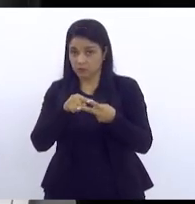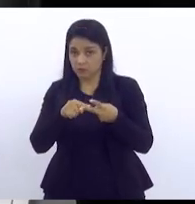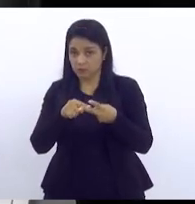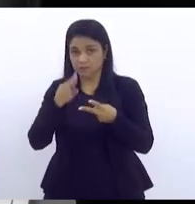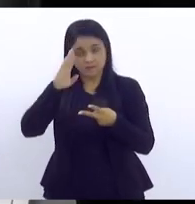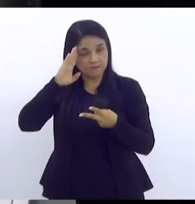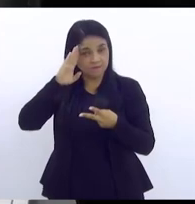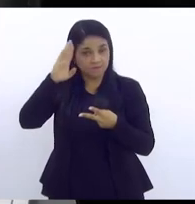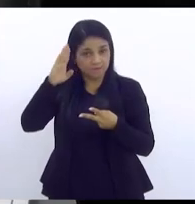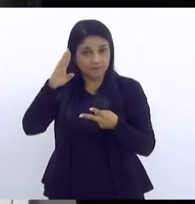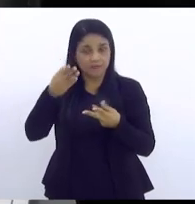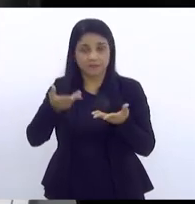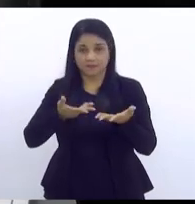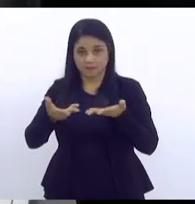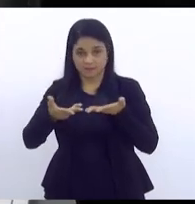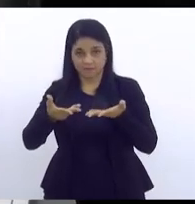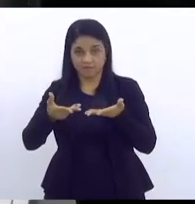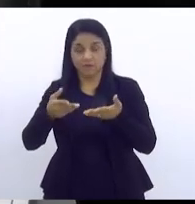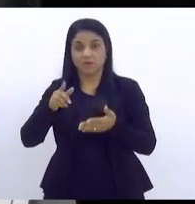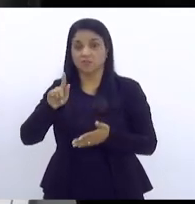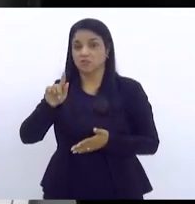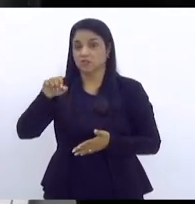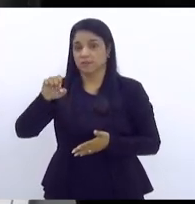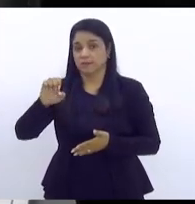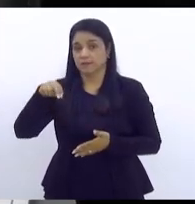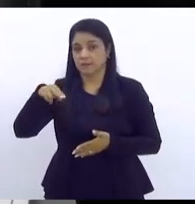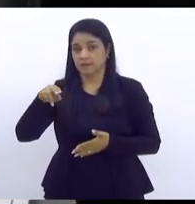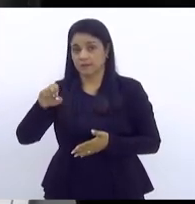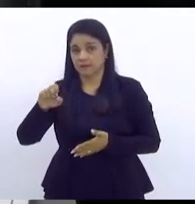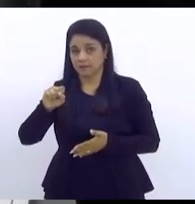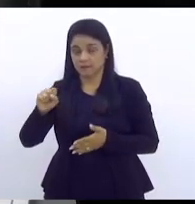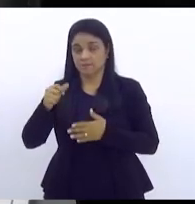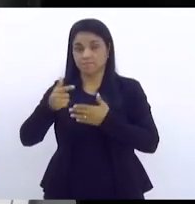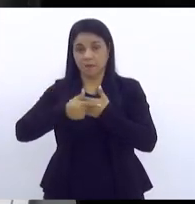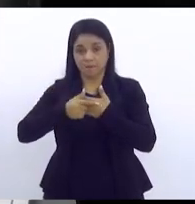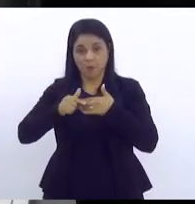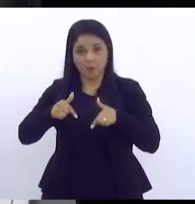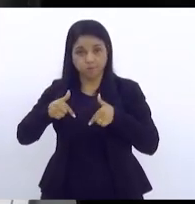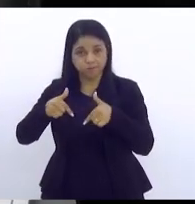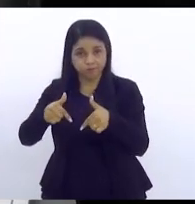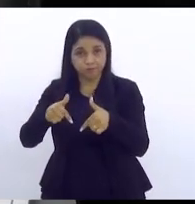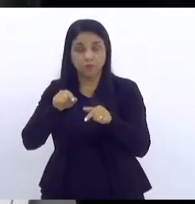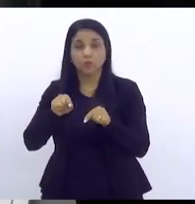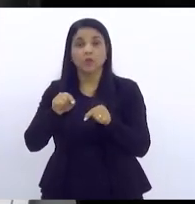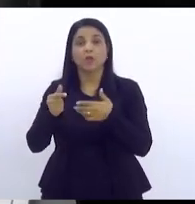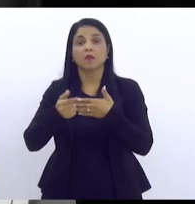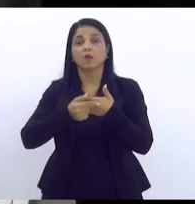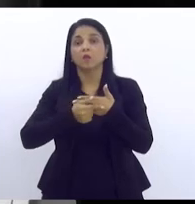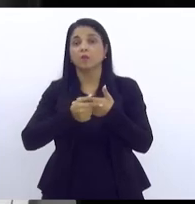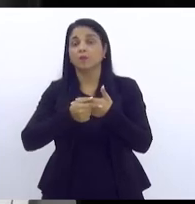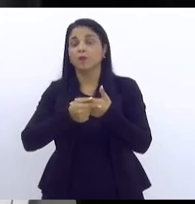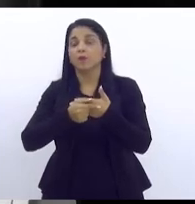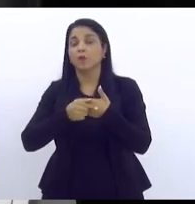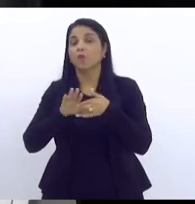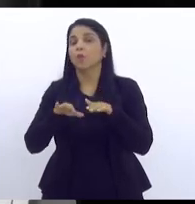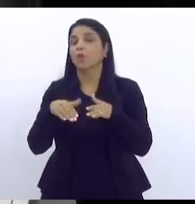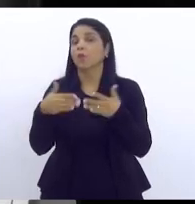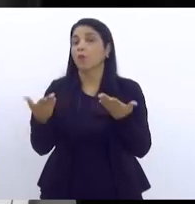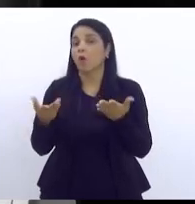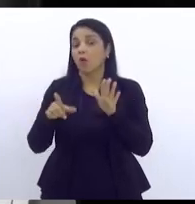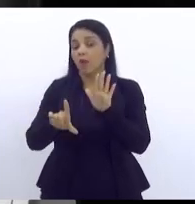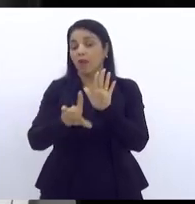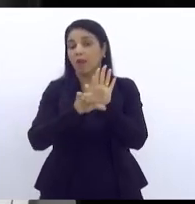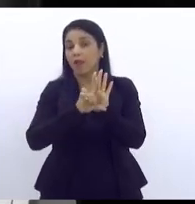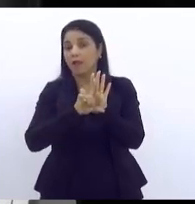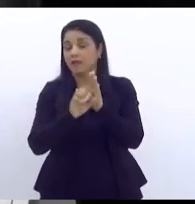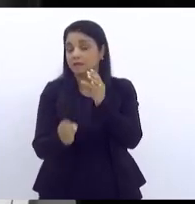para a que a Gena Exerça o seu seu papel né E qual é o papel previsto pela lei que criou as